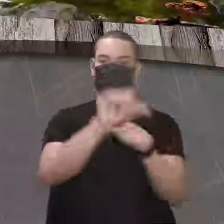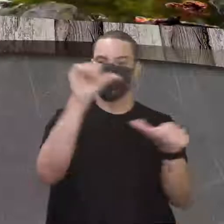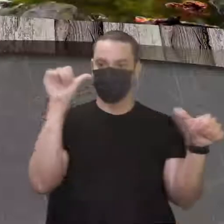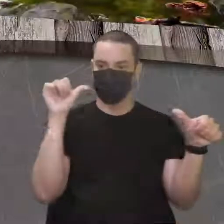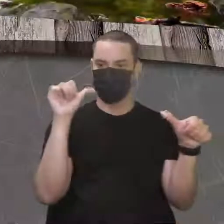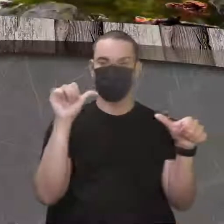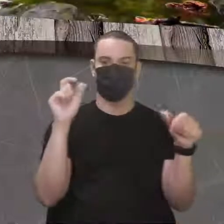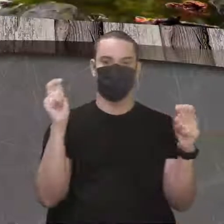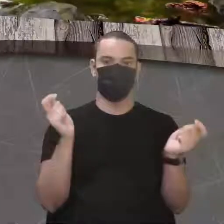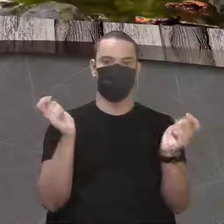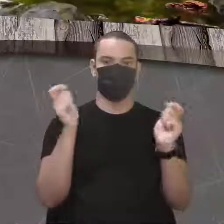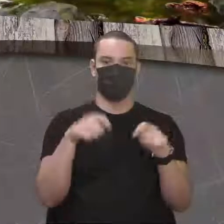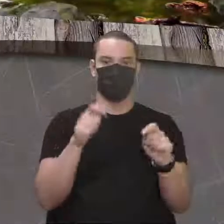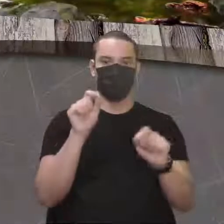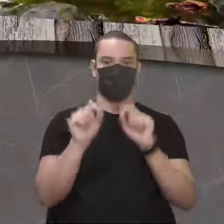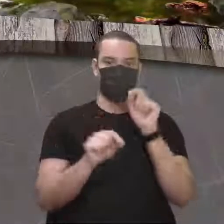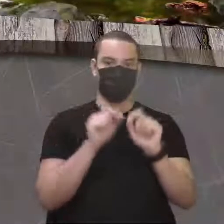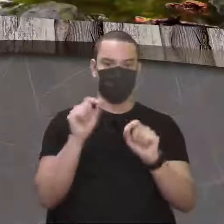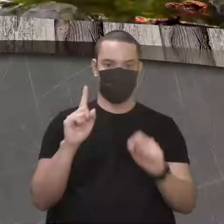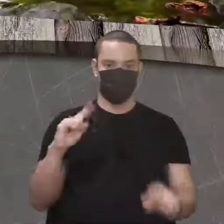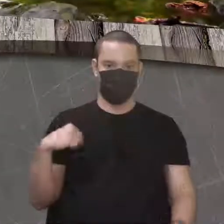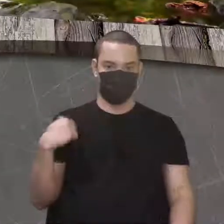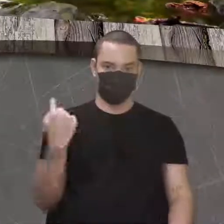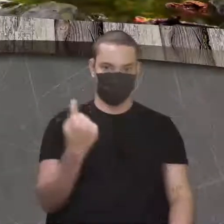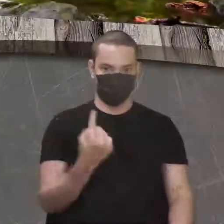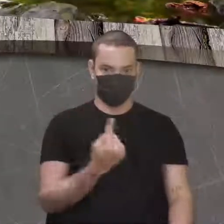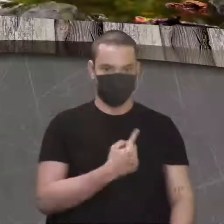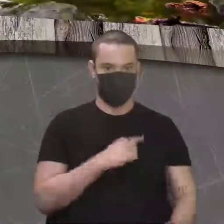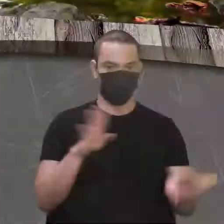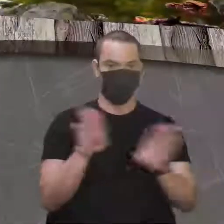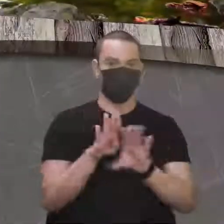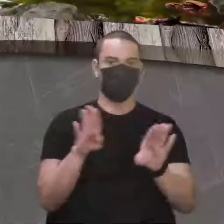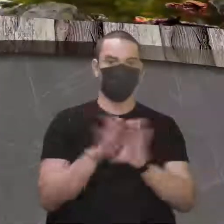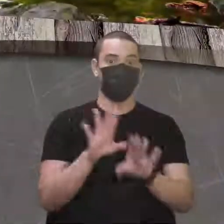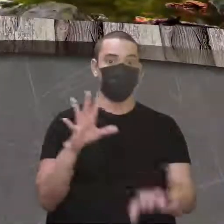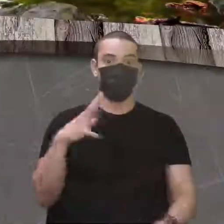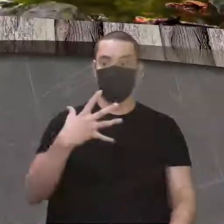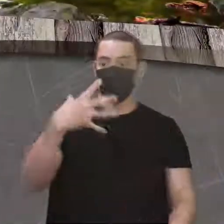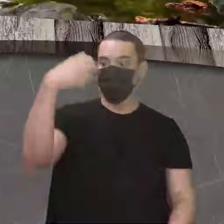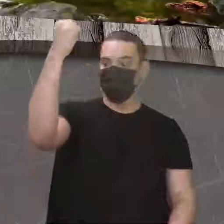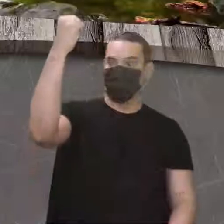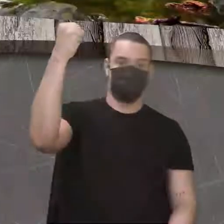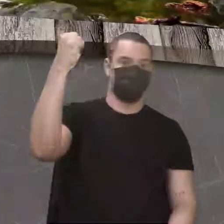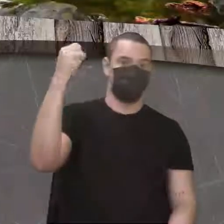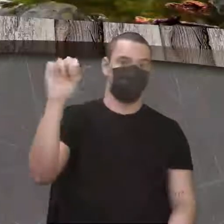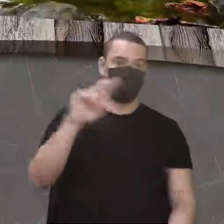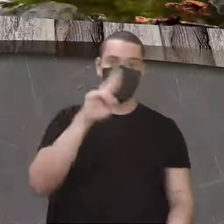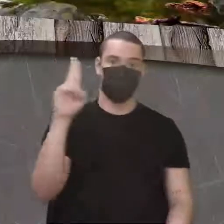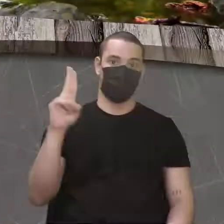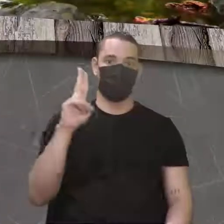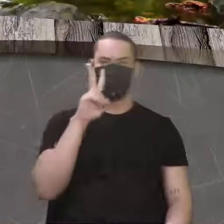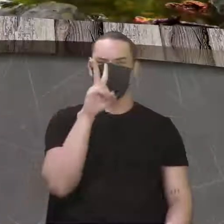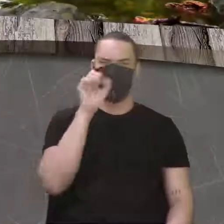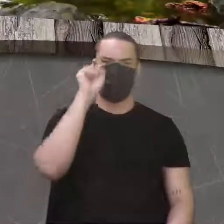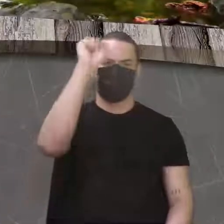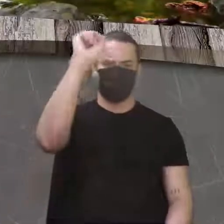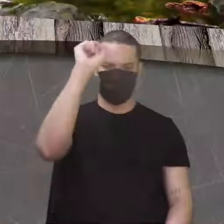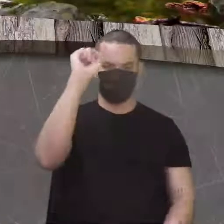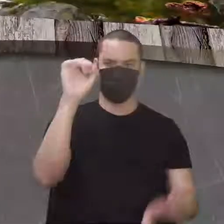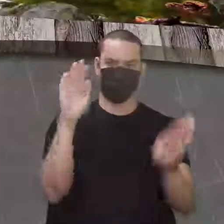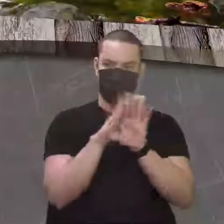Pode vir sobre nós com uma velocidade ou uma ferocidade, vou dizer essa